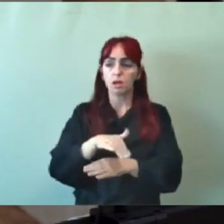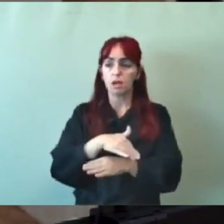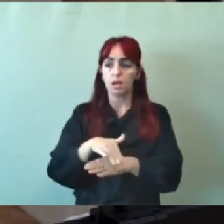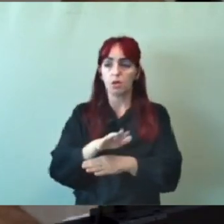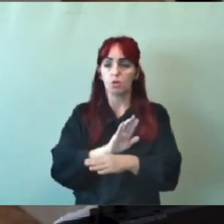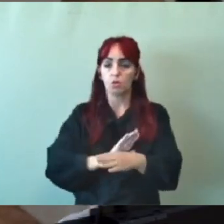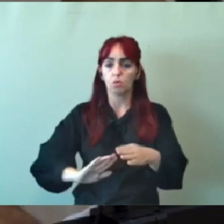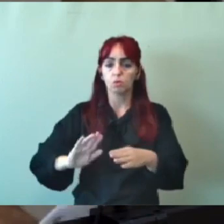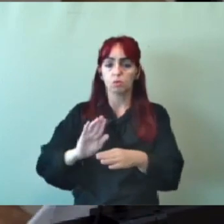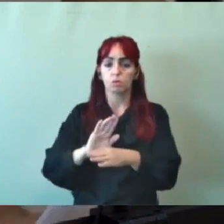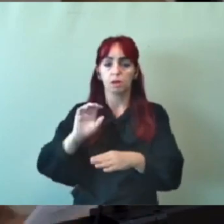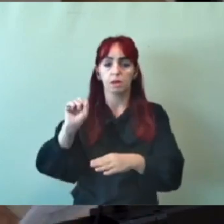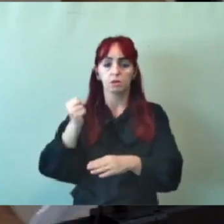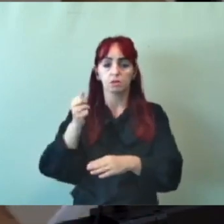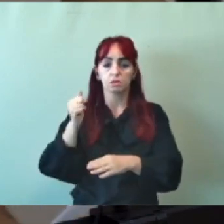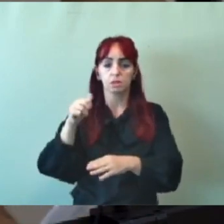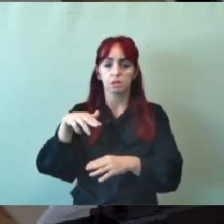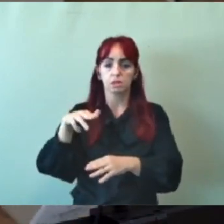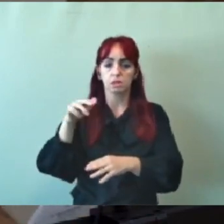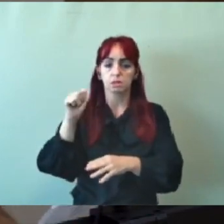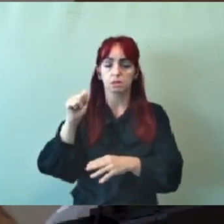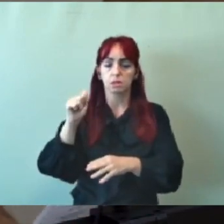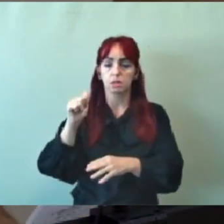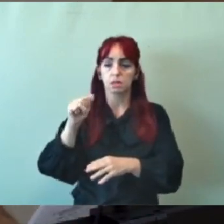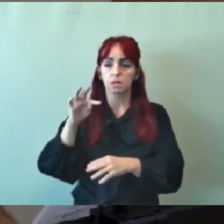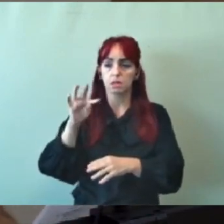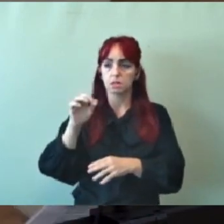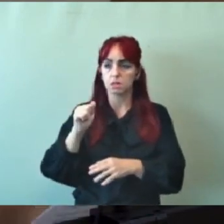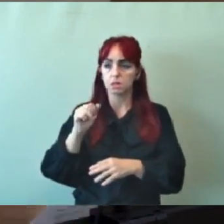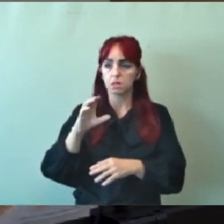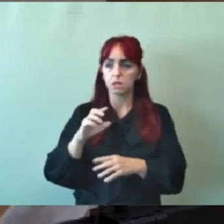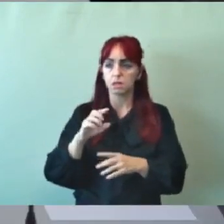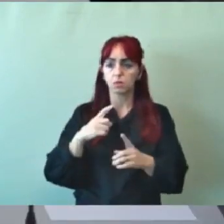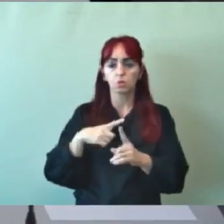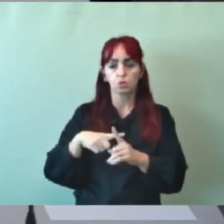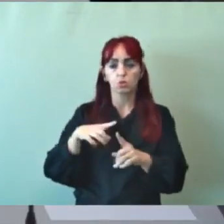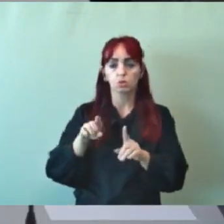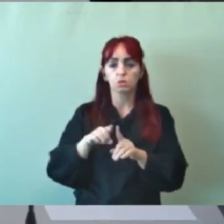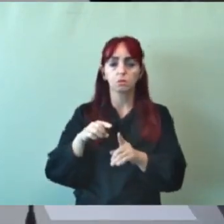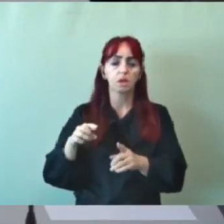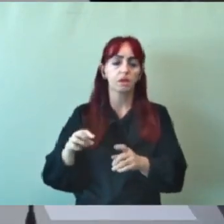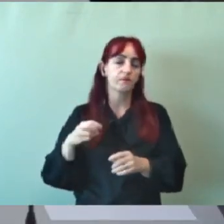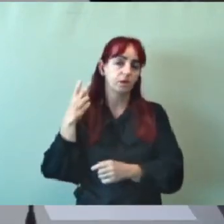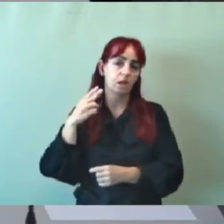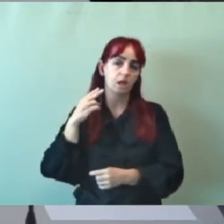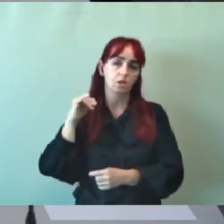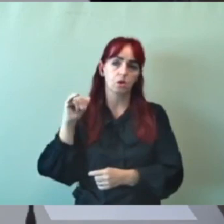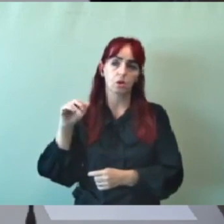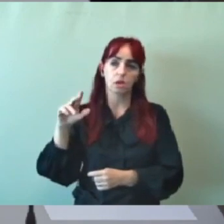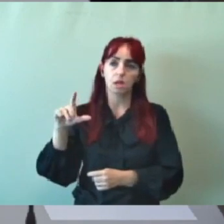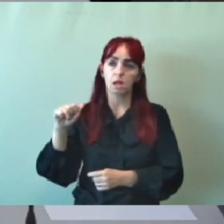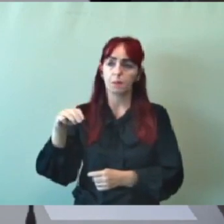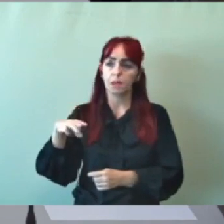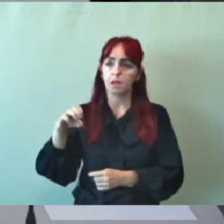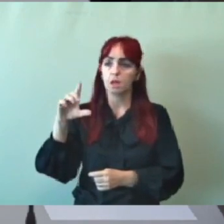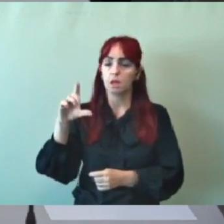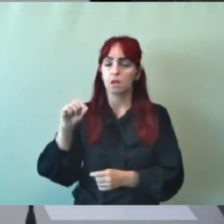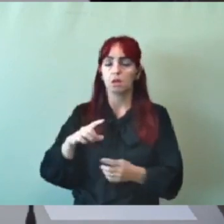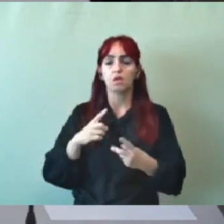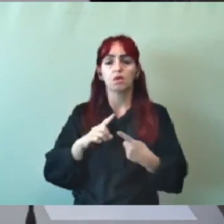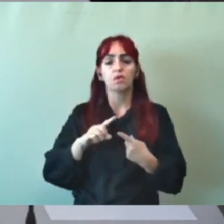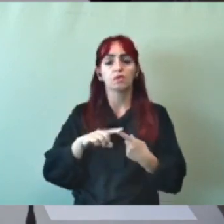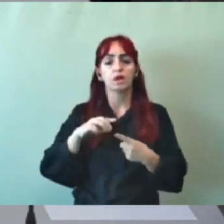de autoria do vereador Irlan Melo. Em discussão, votação, com voto vereador Braulio Lara. De acordo. Vereador Miltinho. De